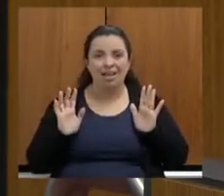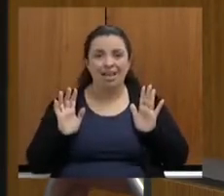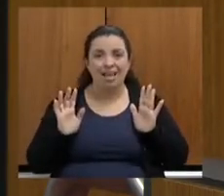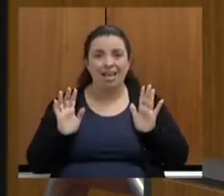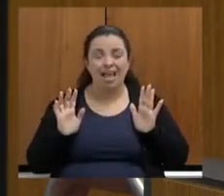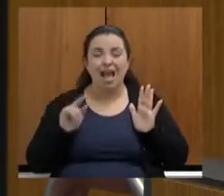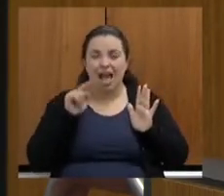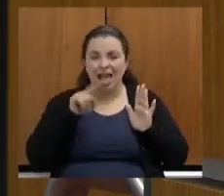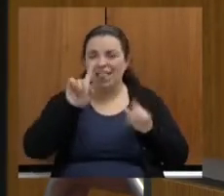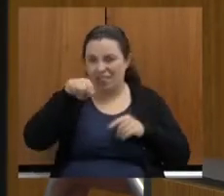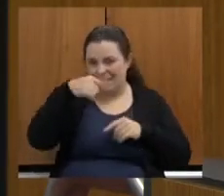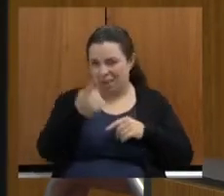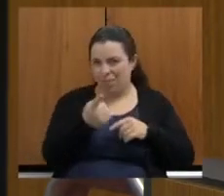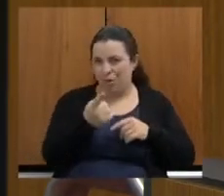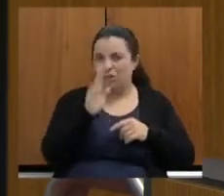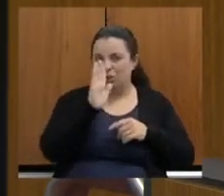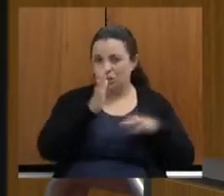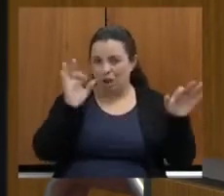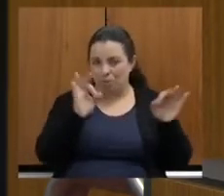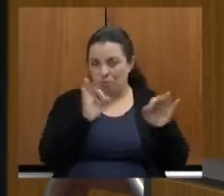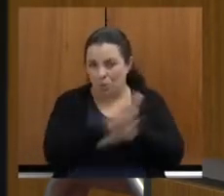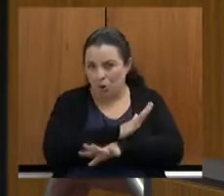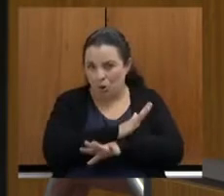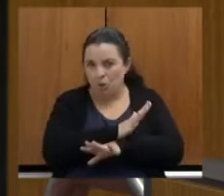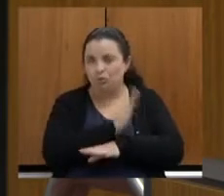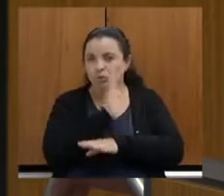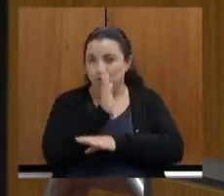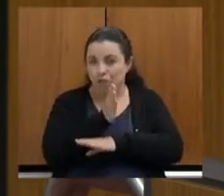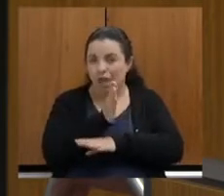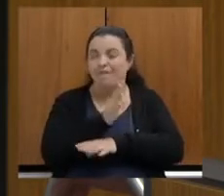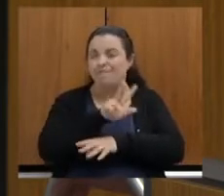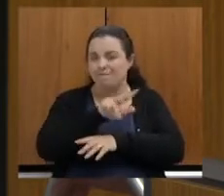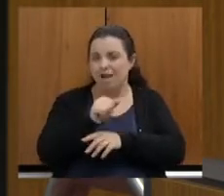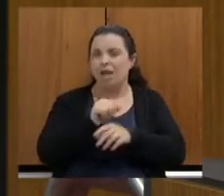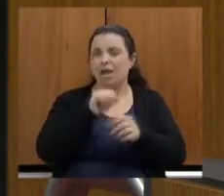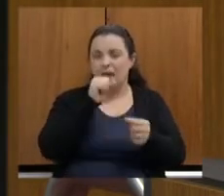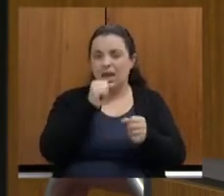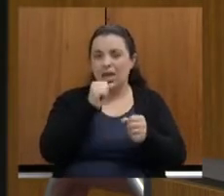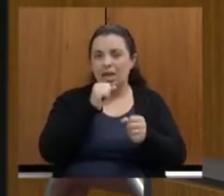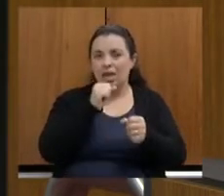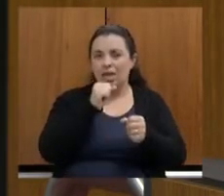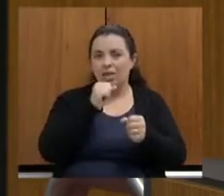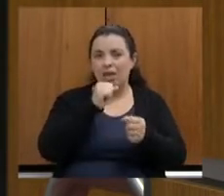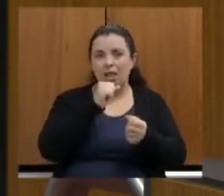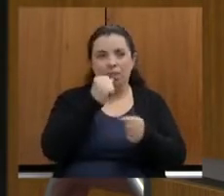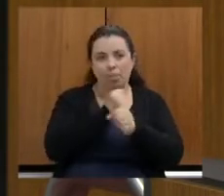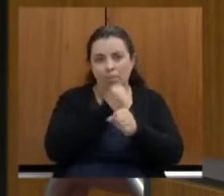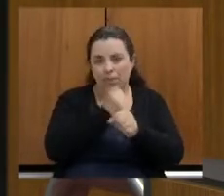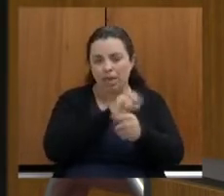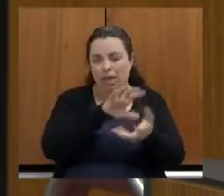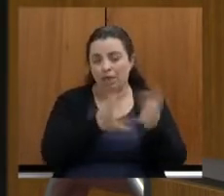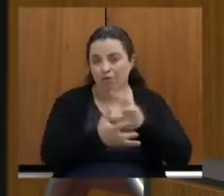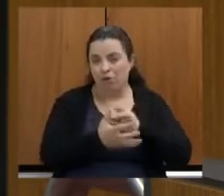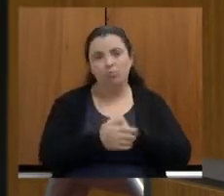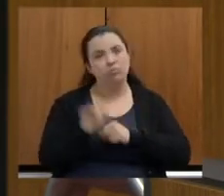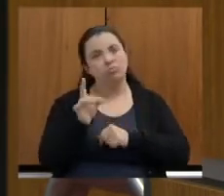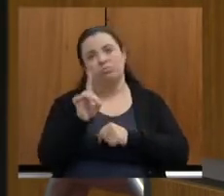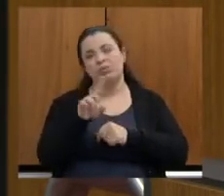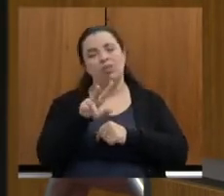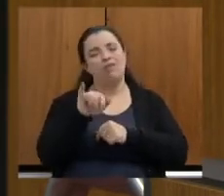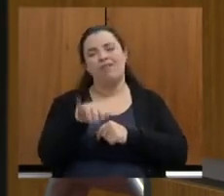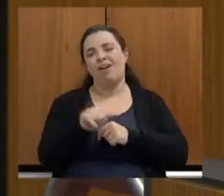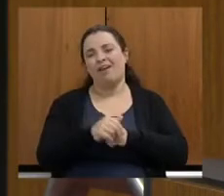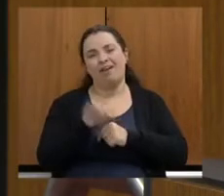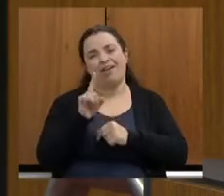a casa já construída com os acabamentos pronto não vai infelizmente